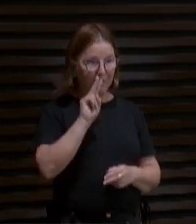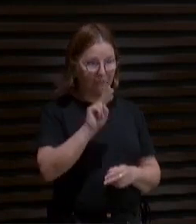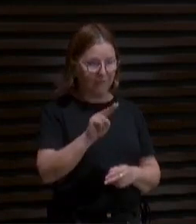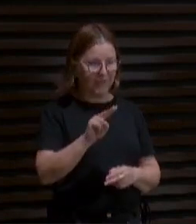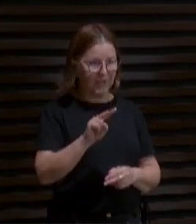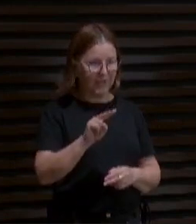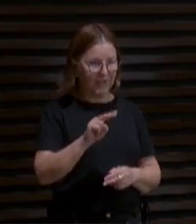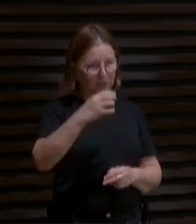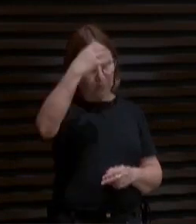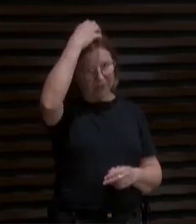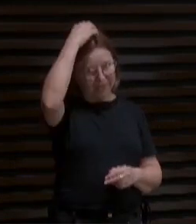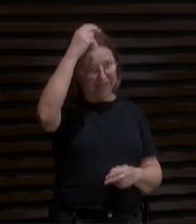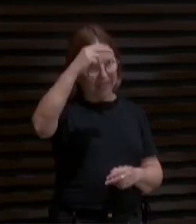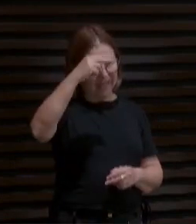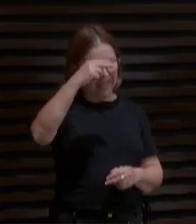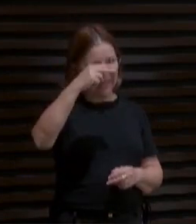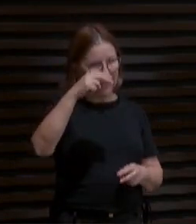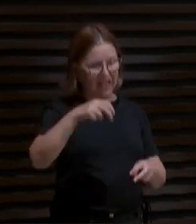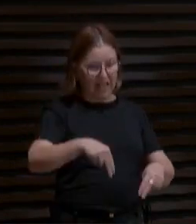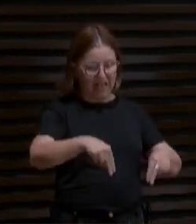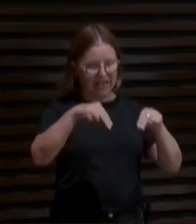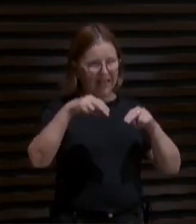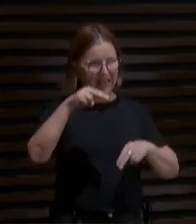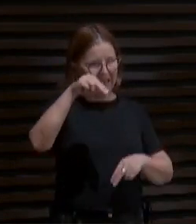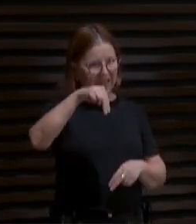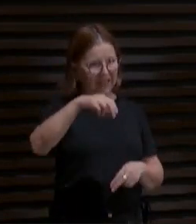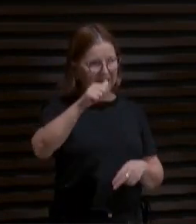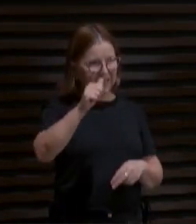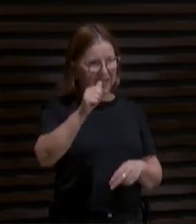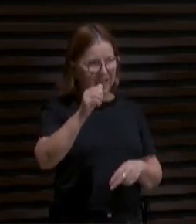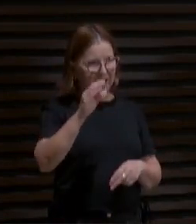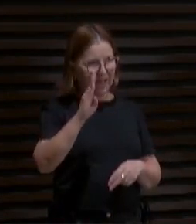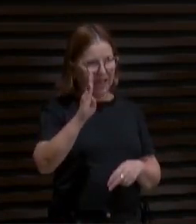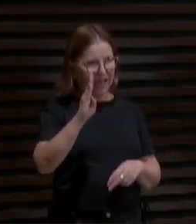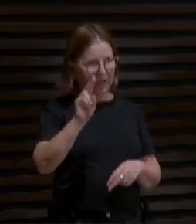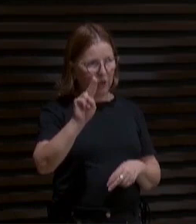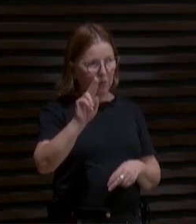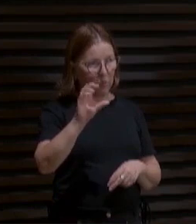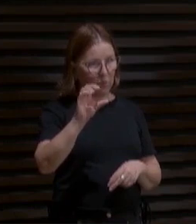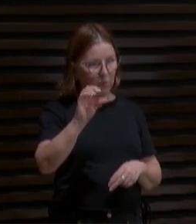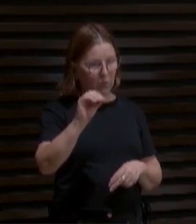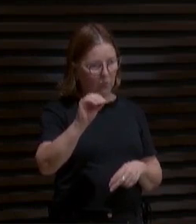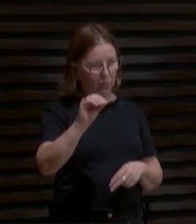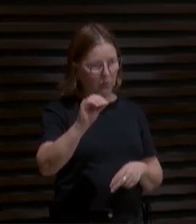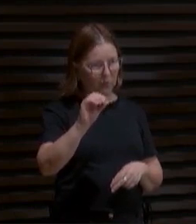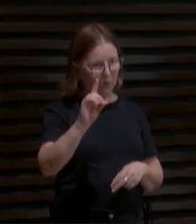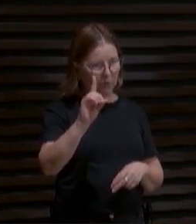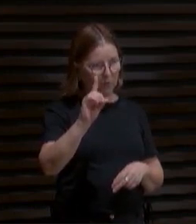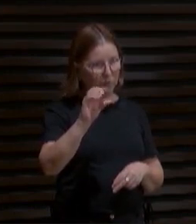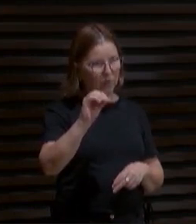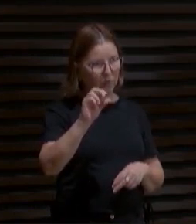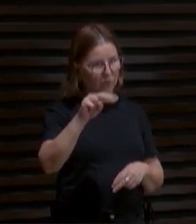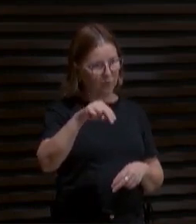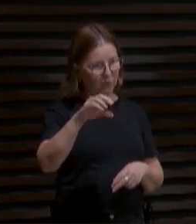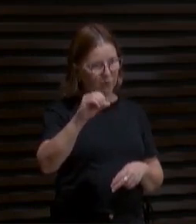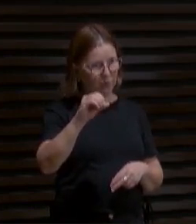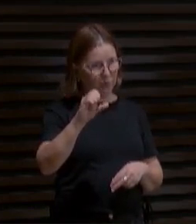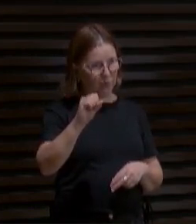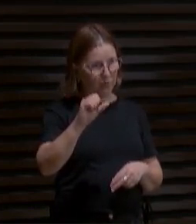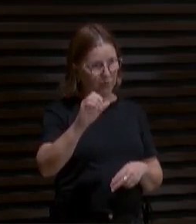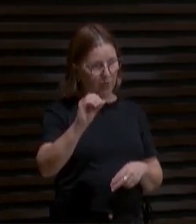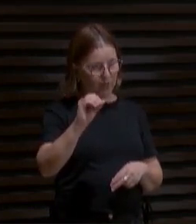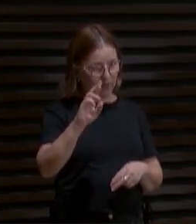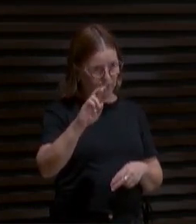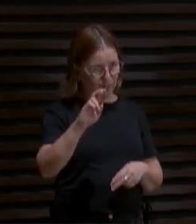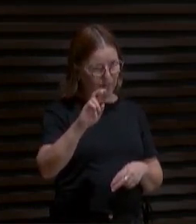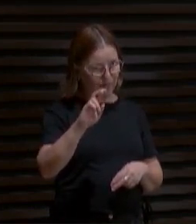queridos. Quando Deus começou a falar com ele sobre aquela estátua toda e sobre todas as coisas dos